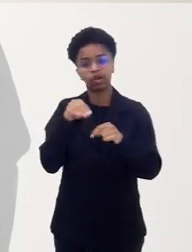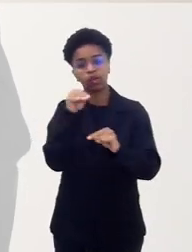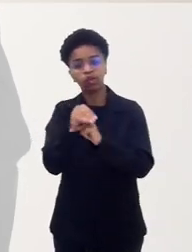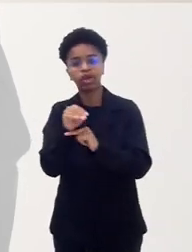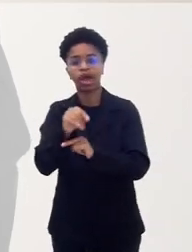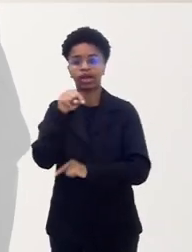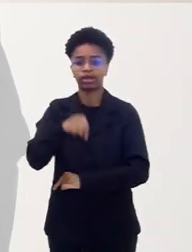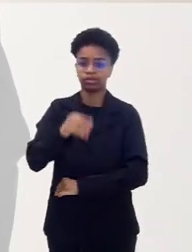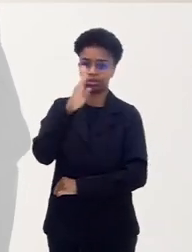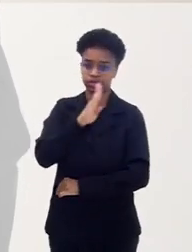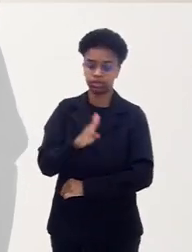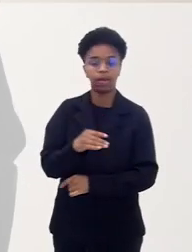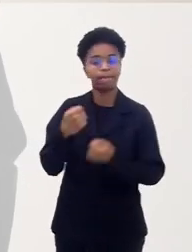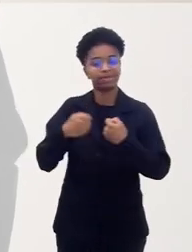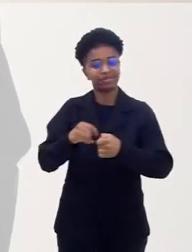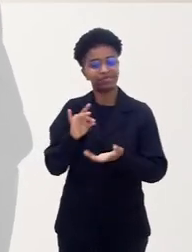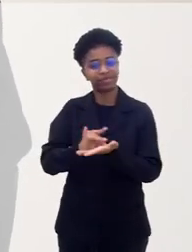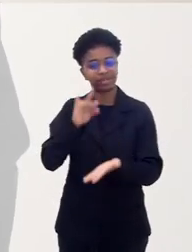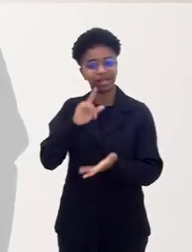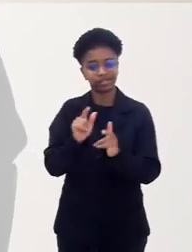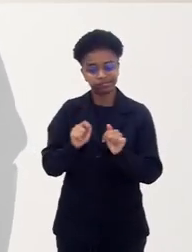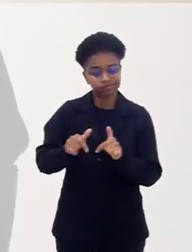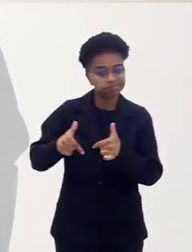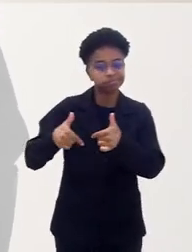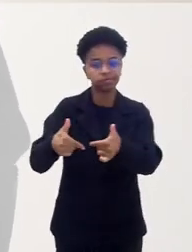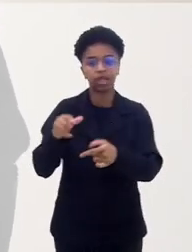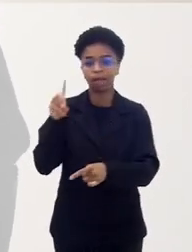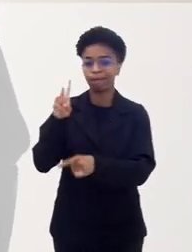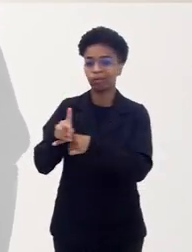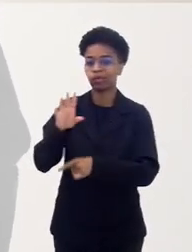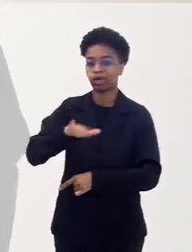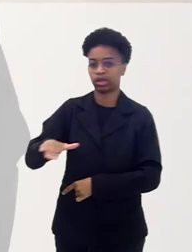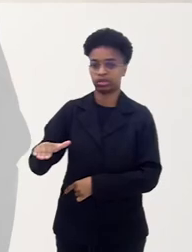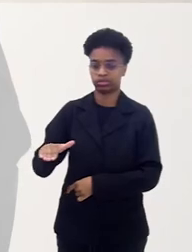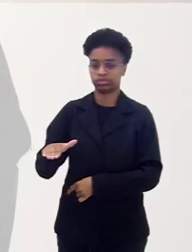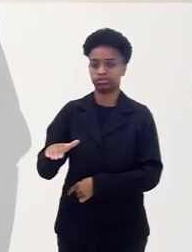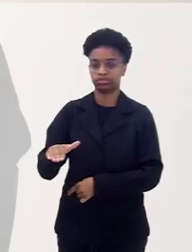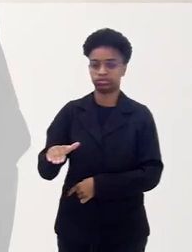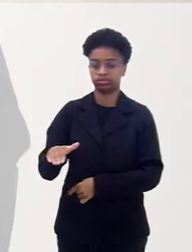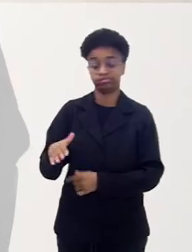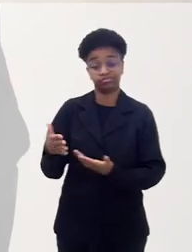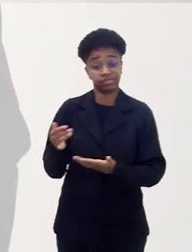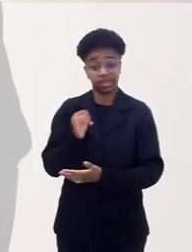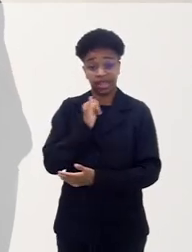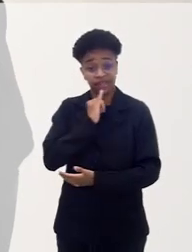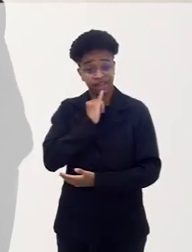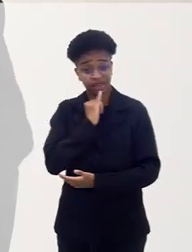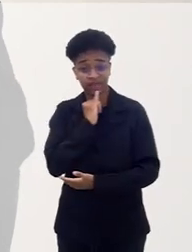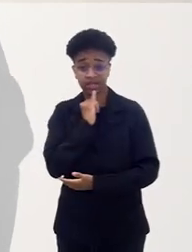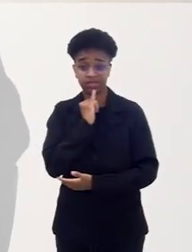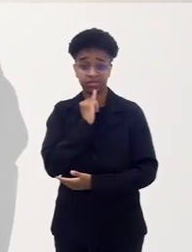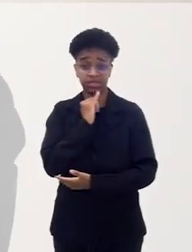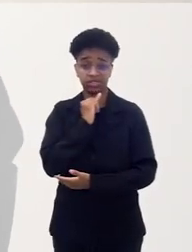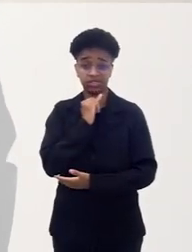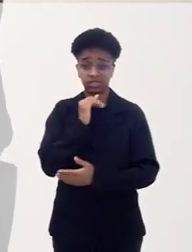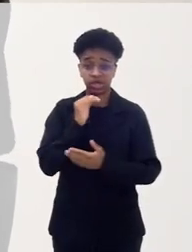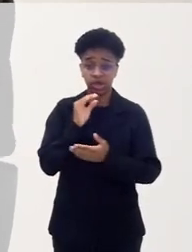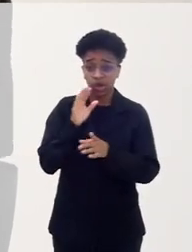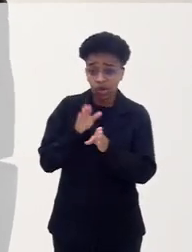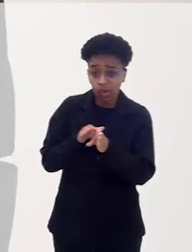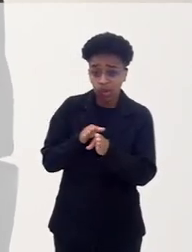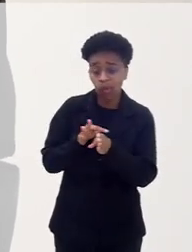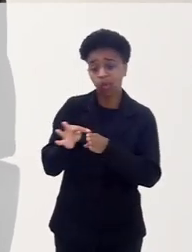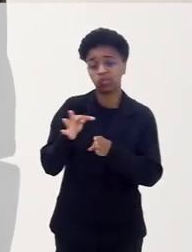dar a eles significado de Proteção Integral as crianças lamentavelmente os conselhos